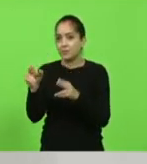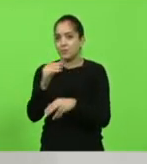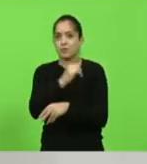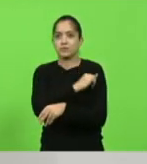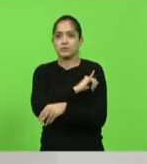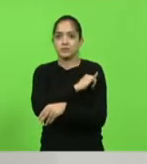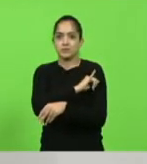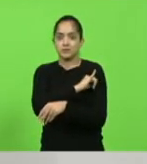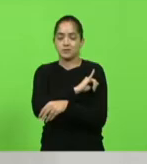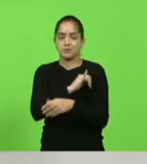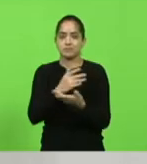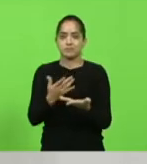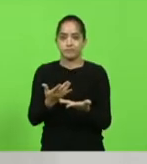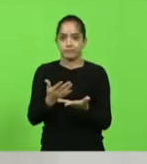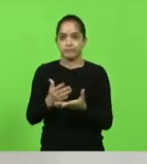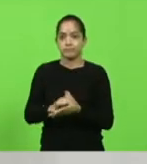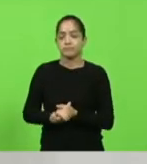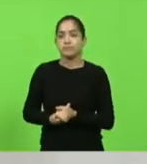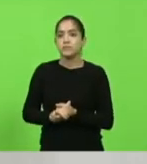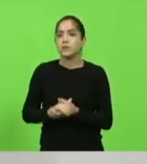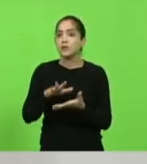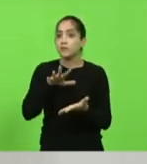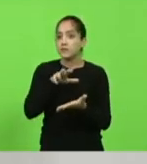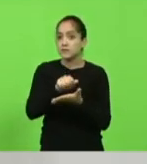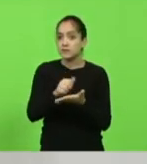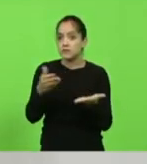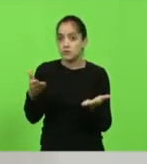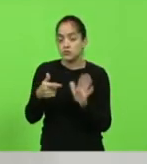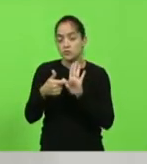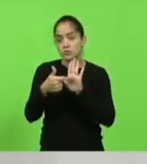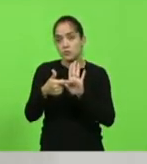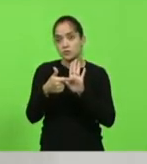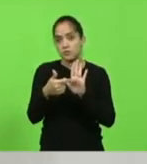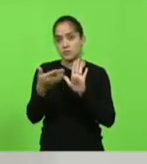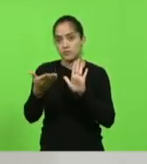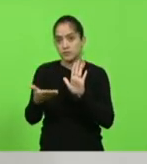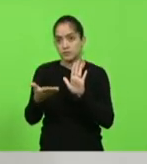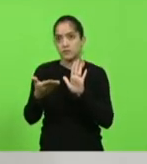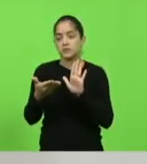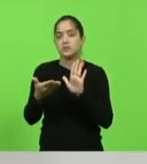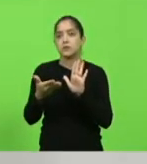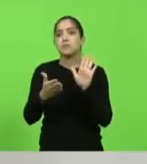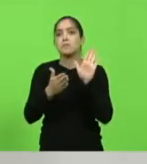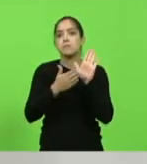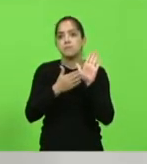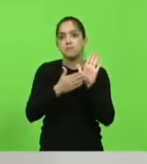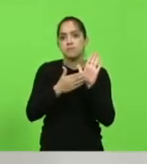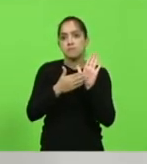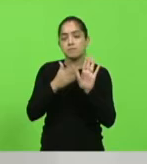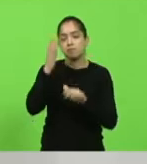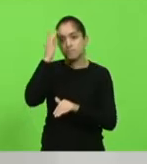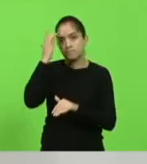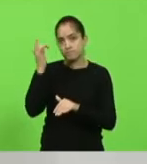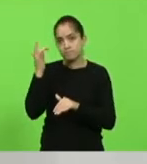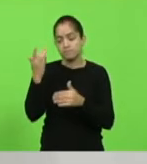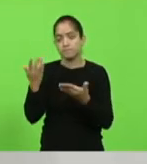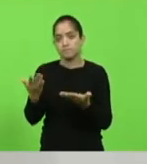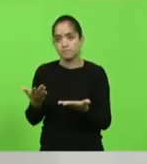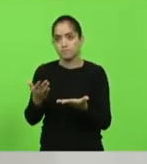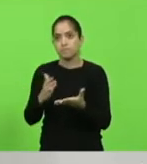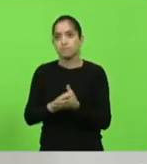Janeiro Então queria fazer ser registro vou propor amanhã uma